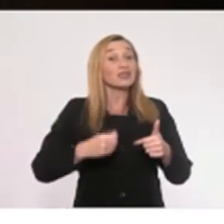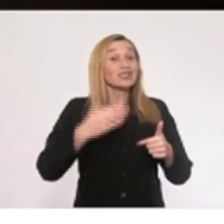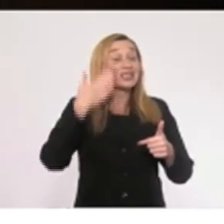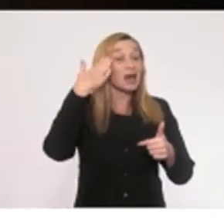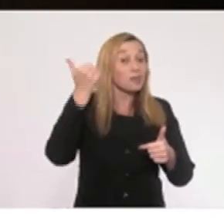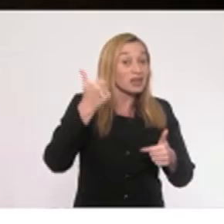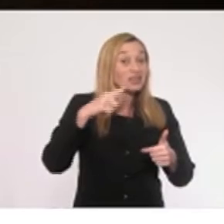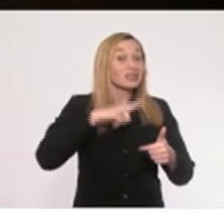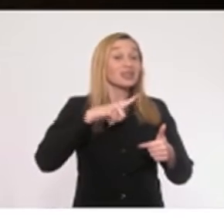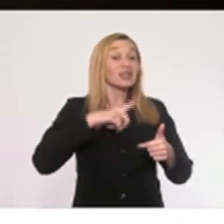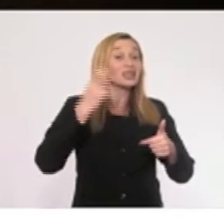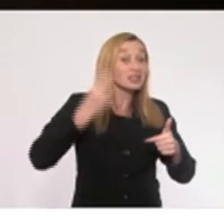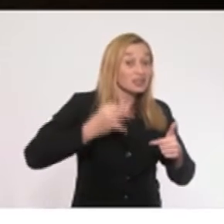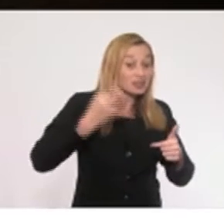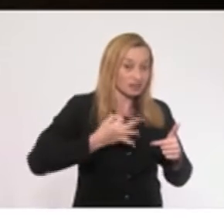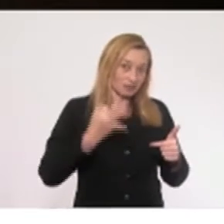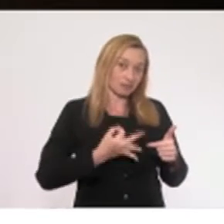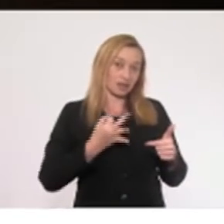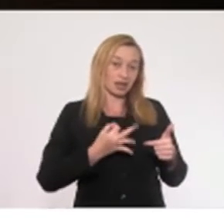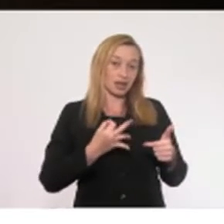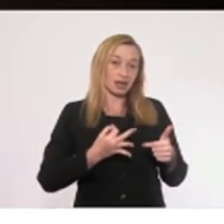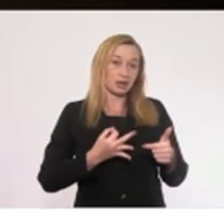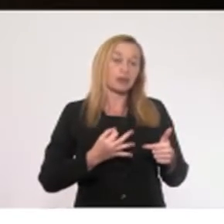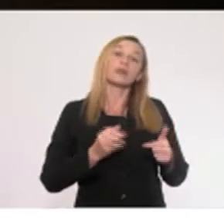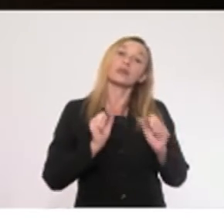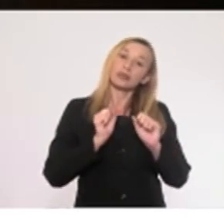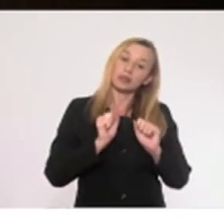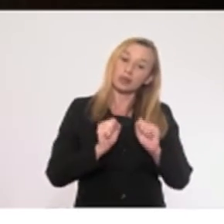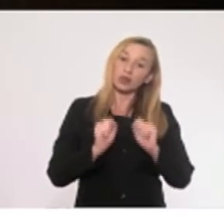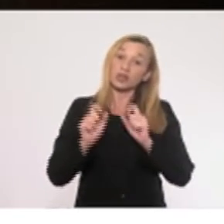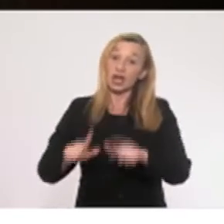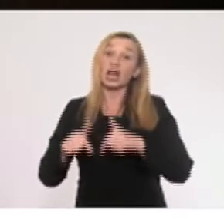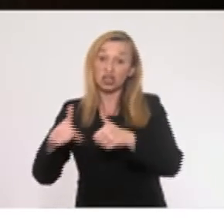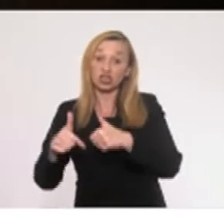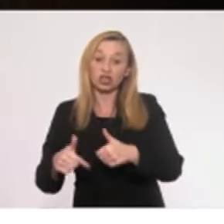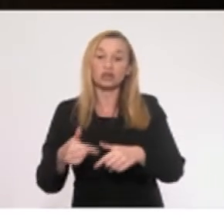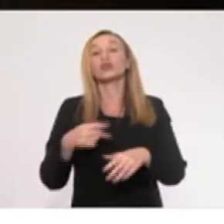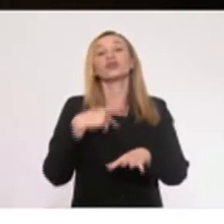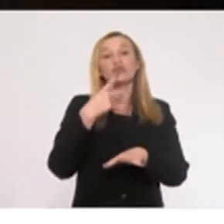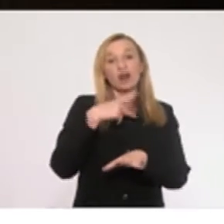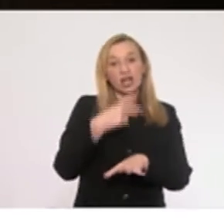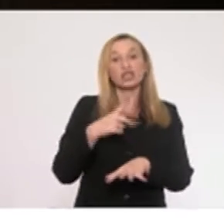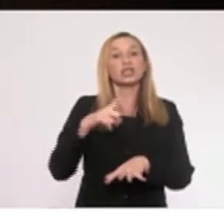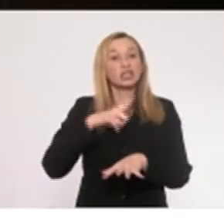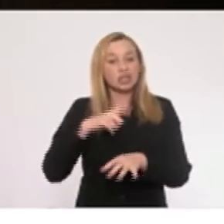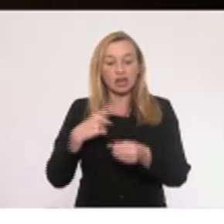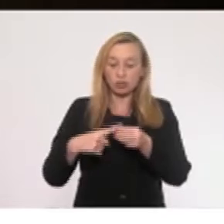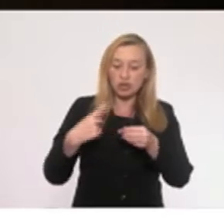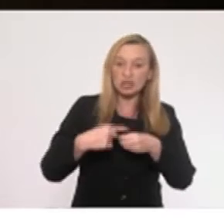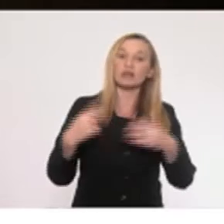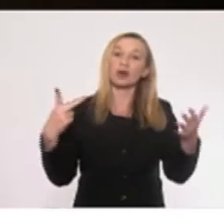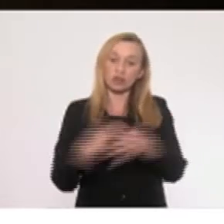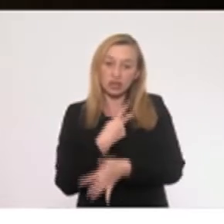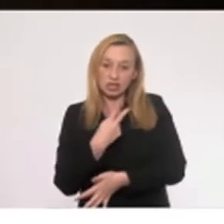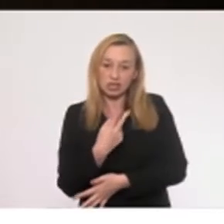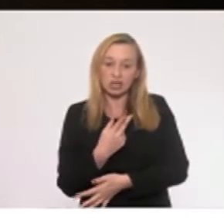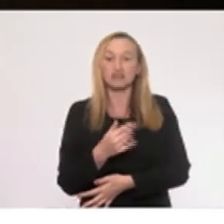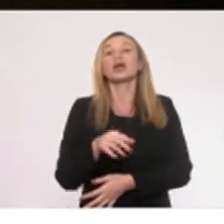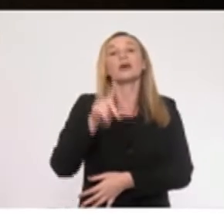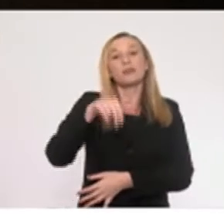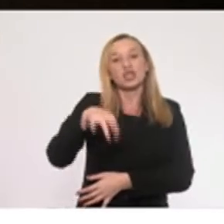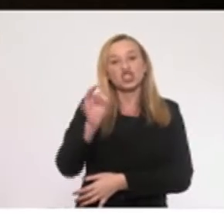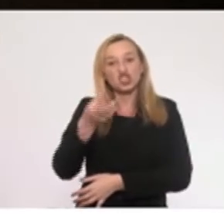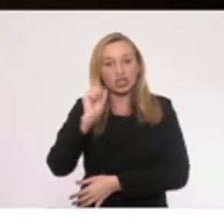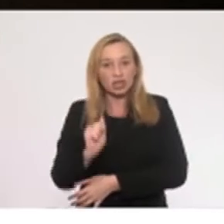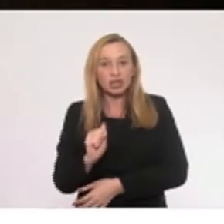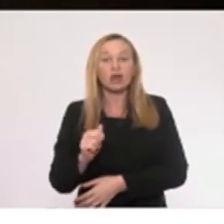E estou trazendo à baila que nos municípios, e citando, dando nome aos bois, há municípios que isso tem acontecido. Município de